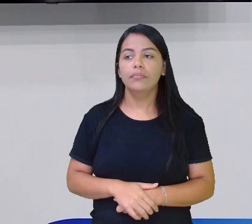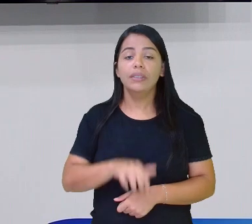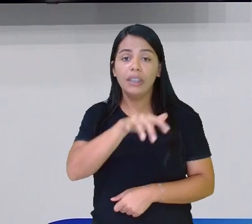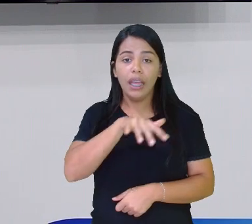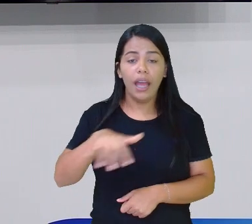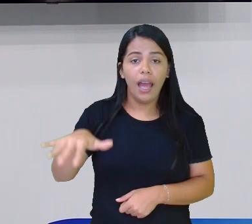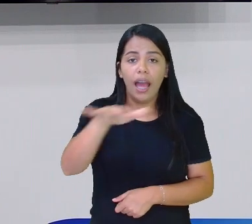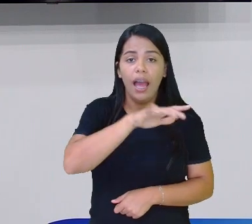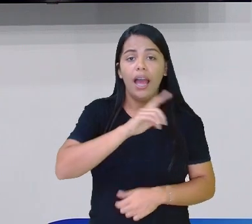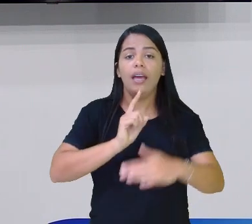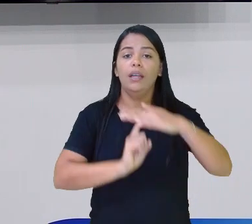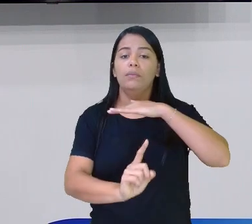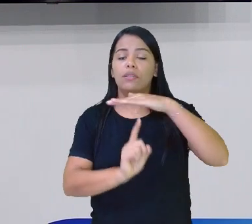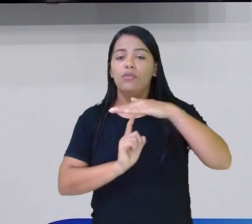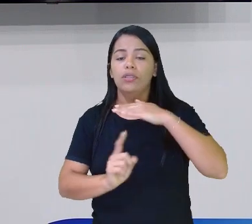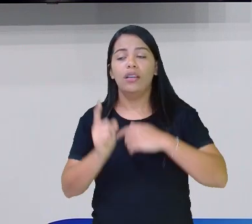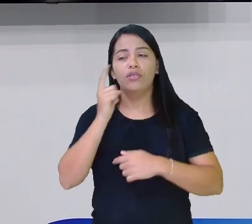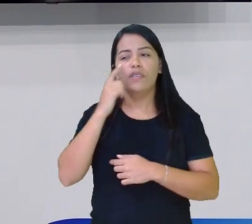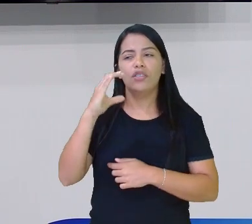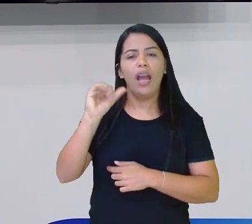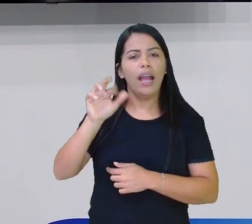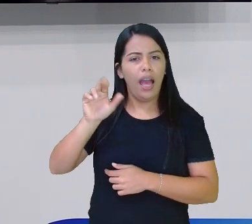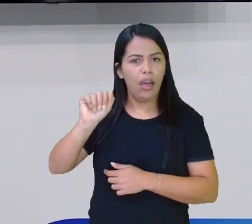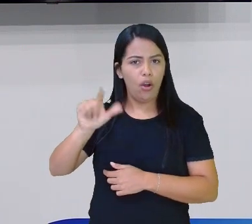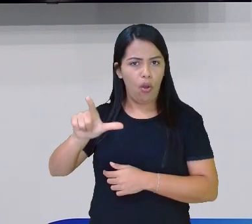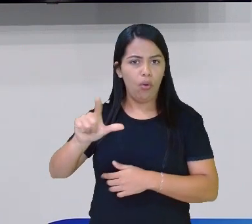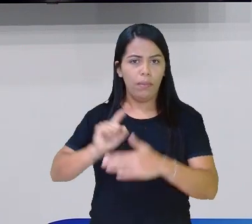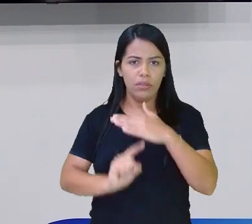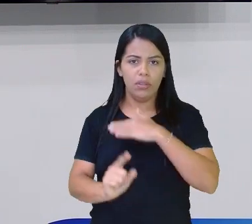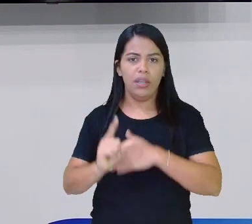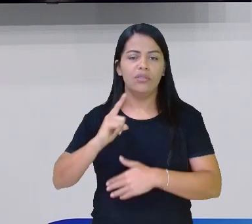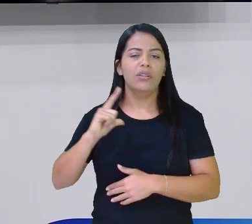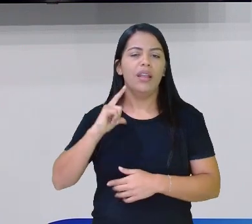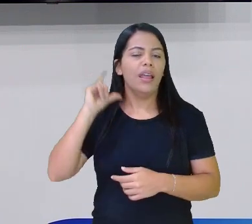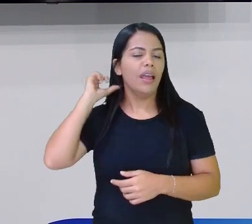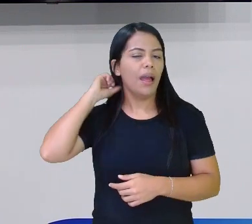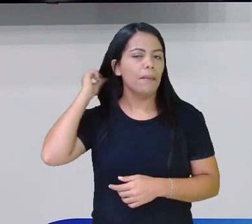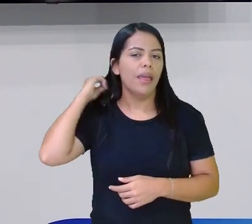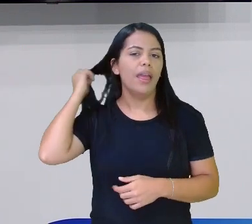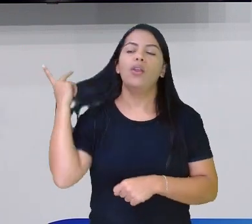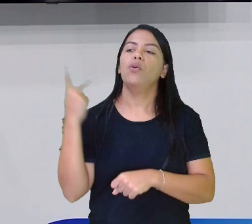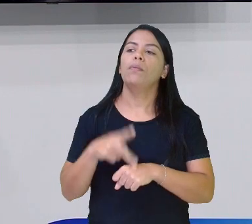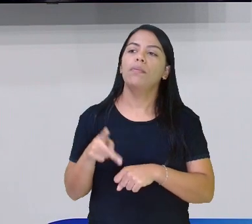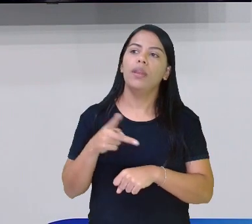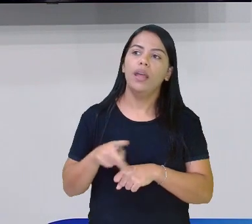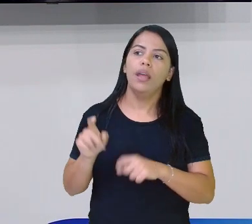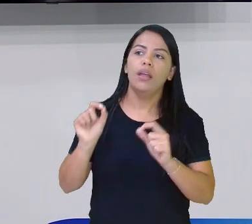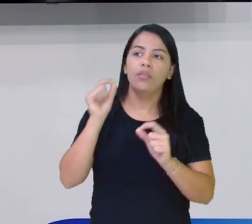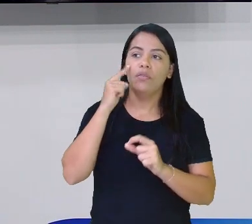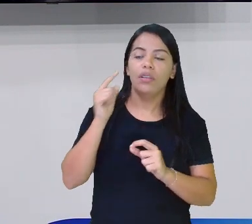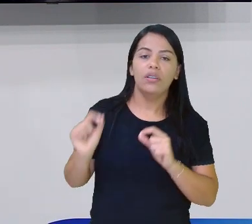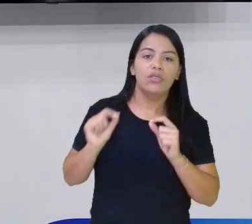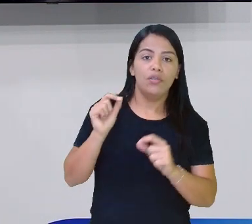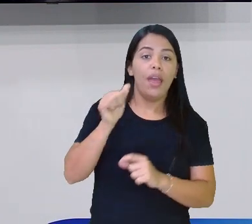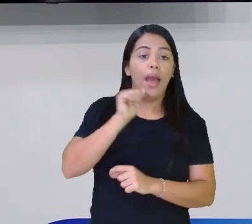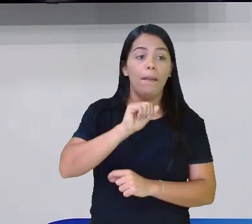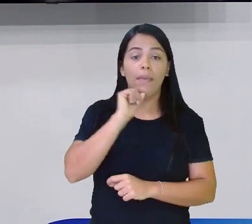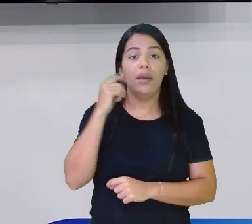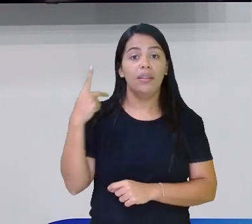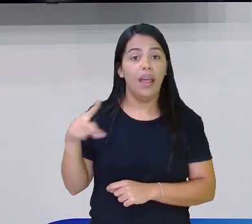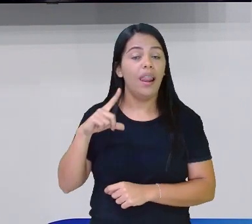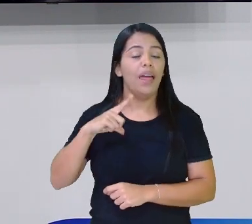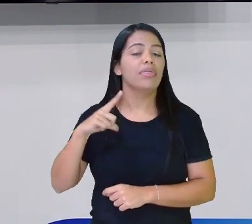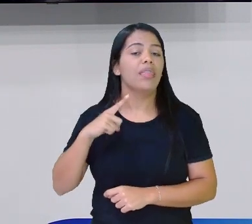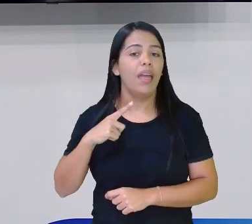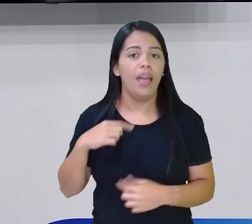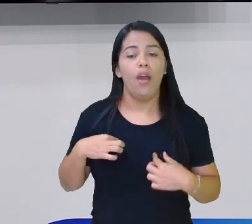a Carol, cabelos pretos. Então, a mãe dela, mesma roupa em todos os quadrinhos, são detalhes. E a expressão que